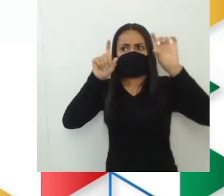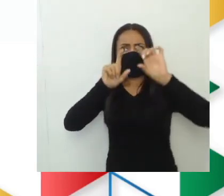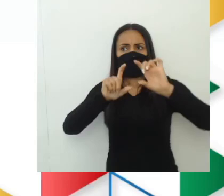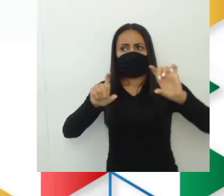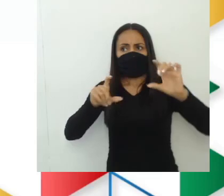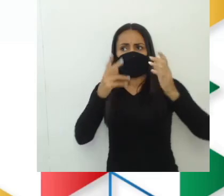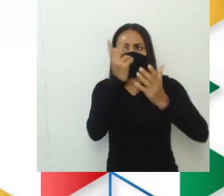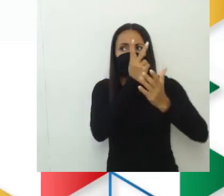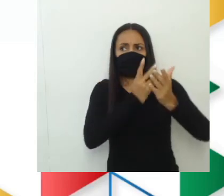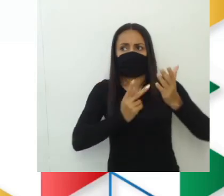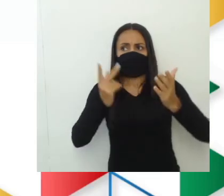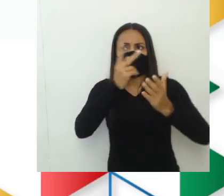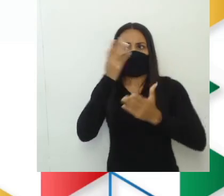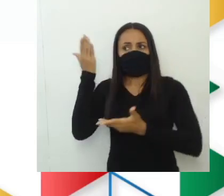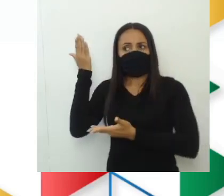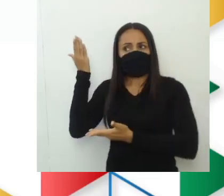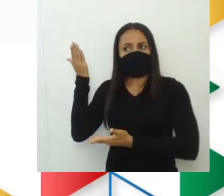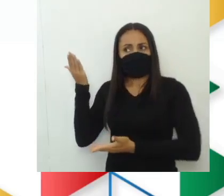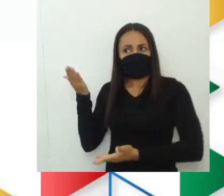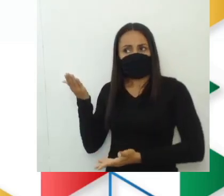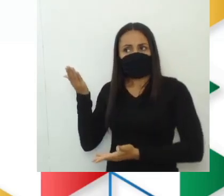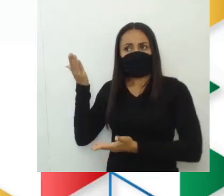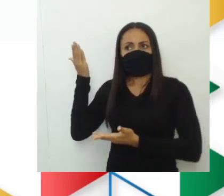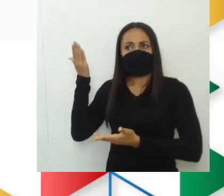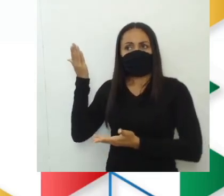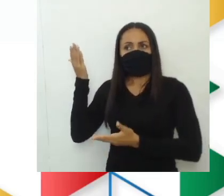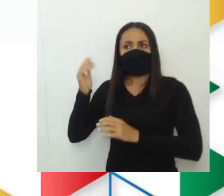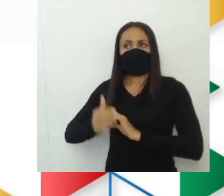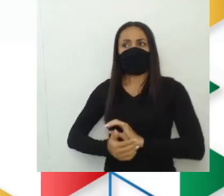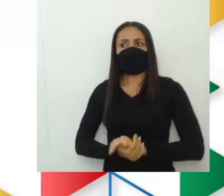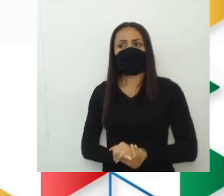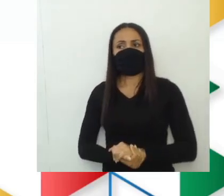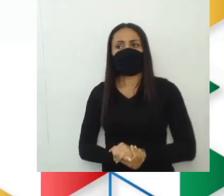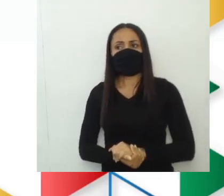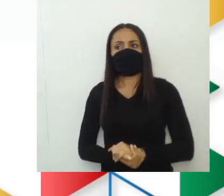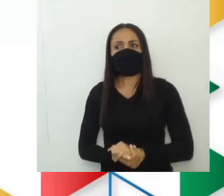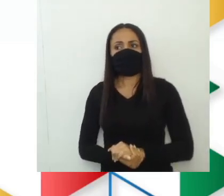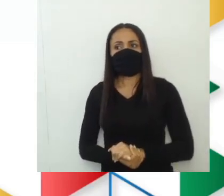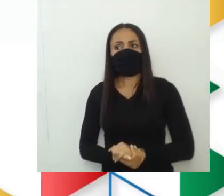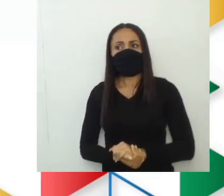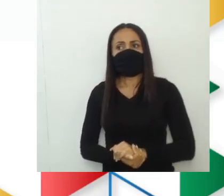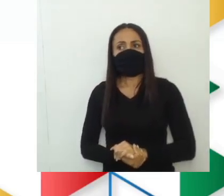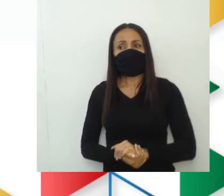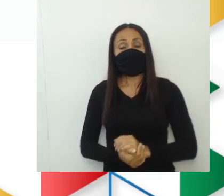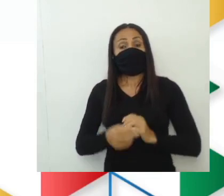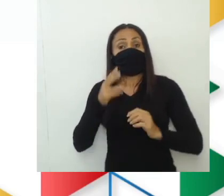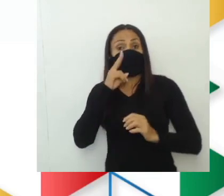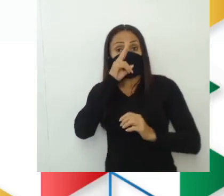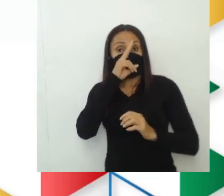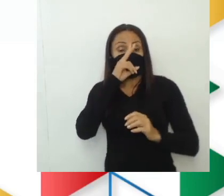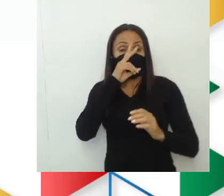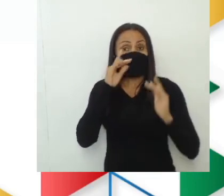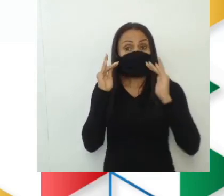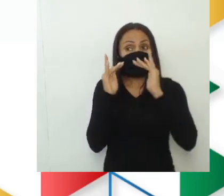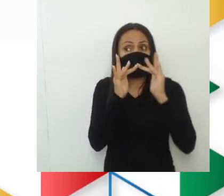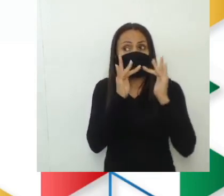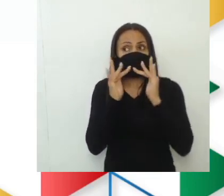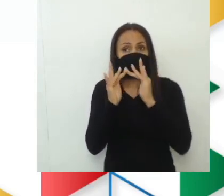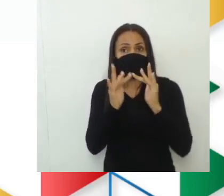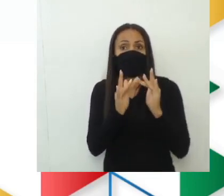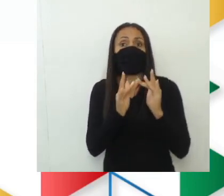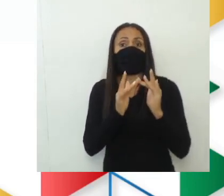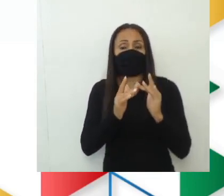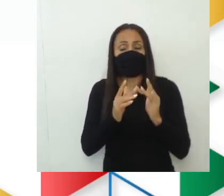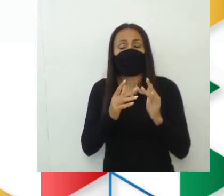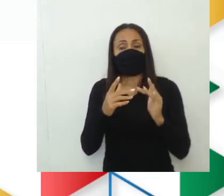aí dessas regiões hindus e muçulmanas, tá bom? Esse forte contato que eles tinham nas vendas de